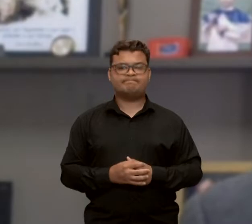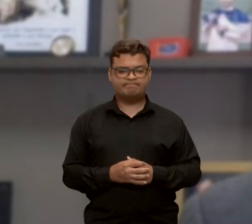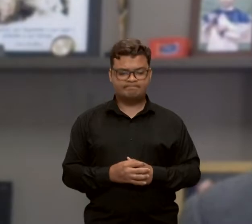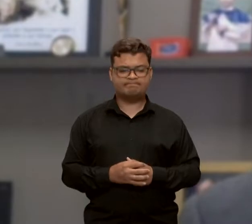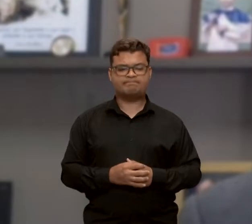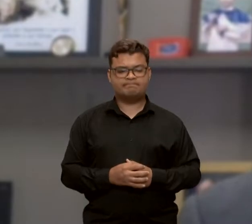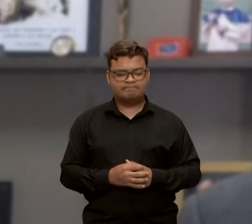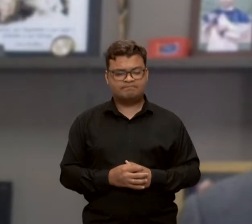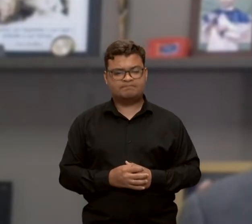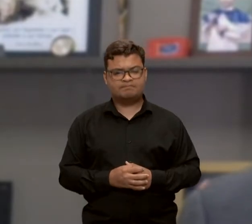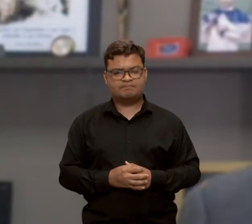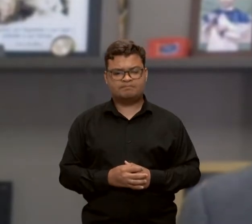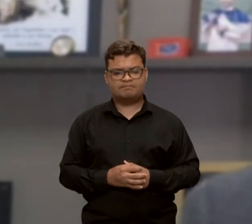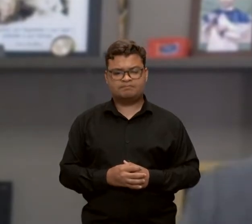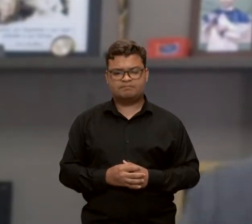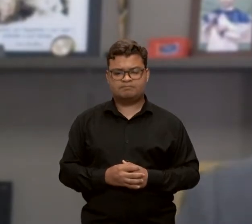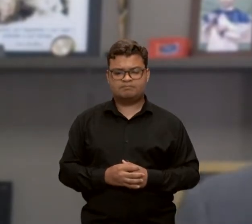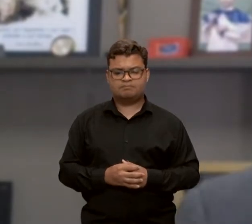extremamente